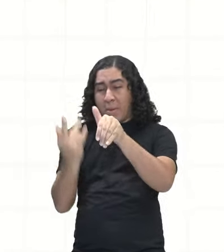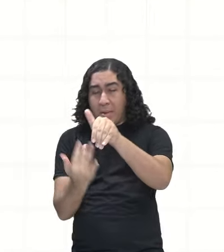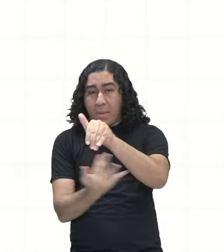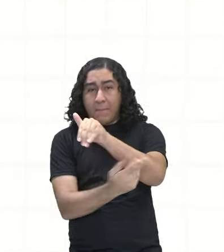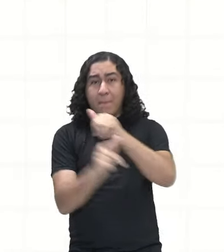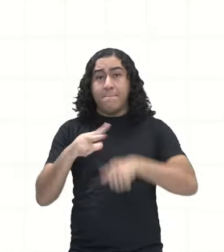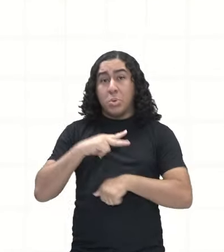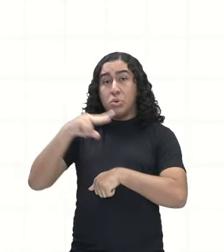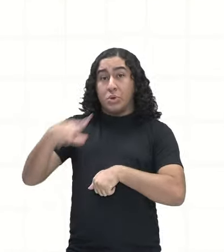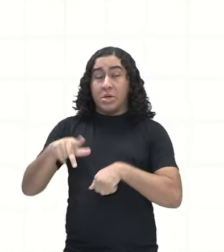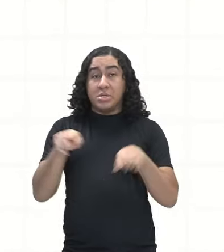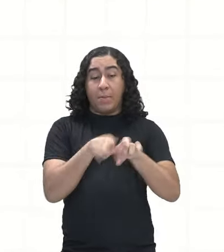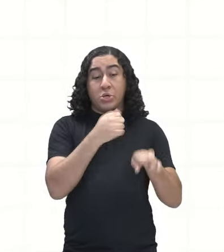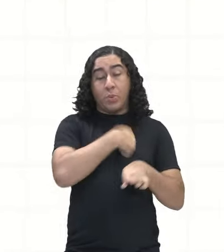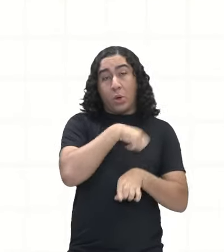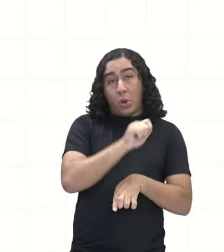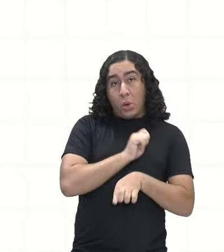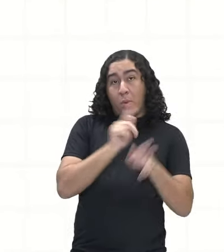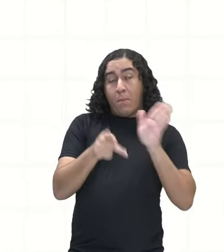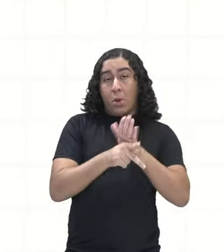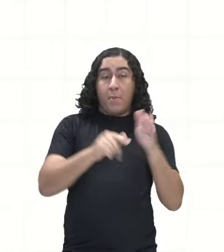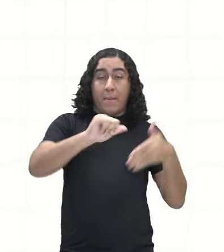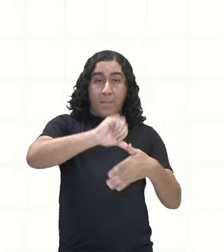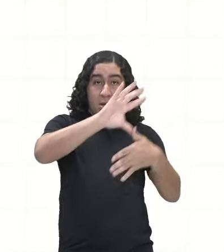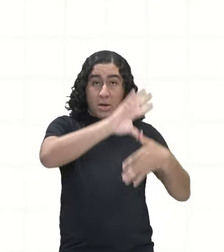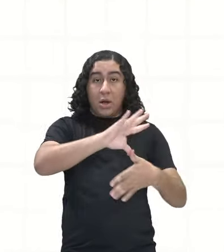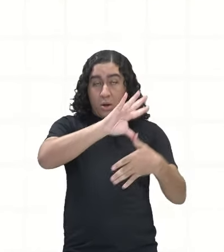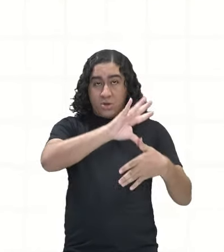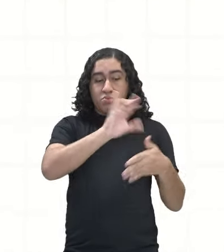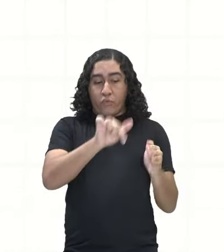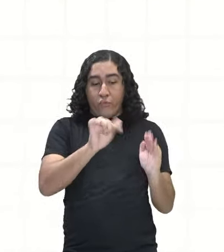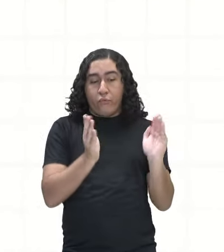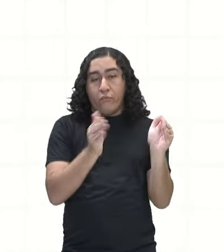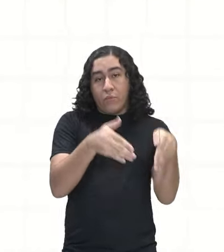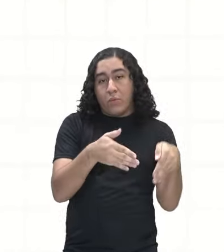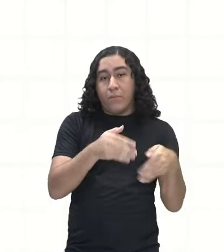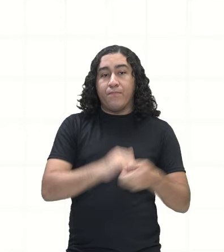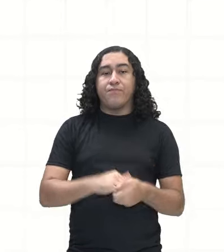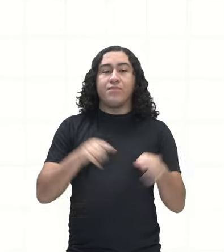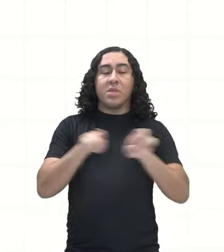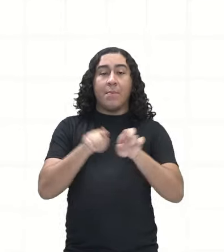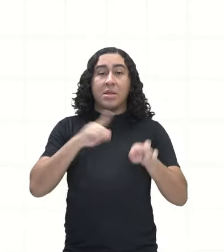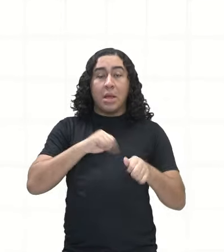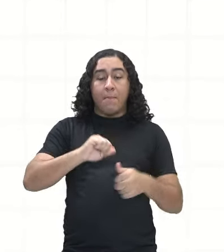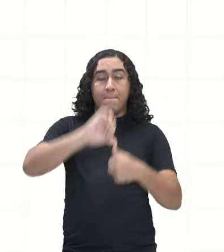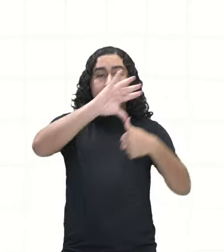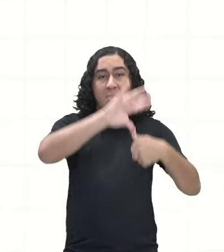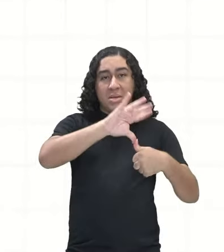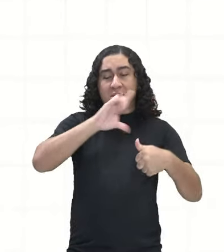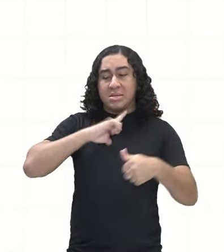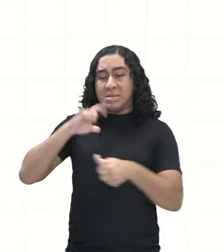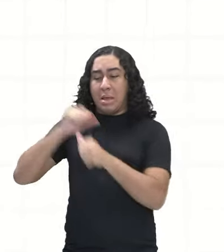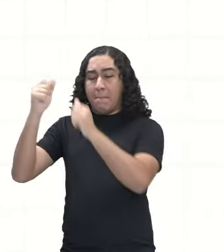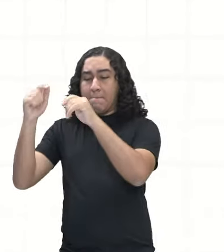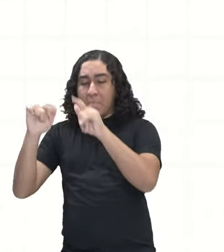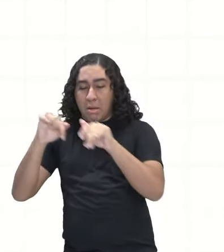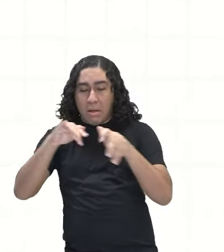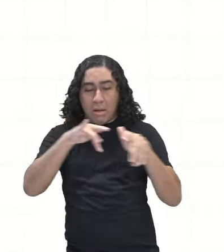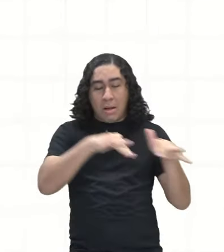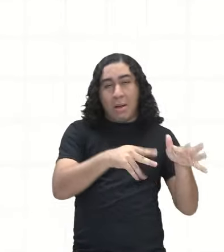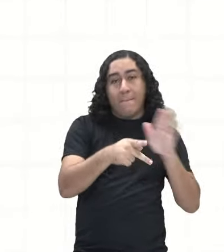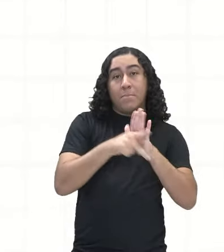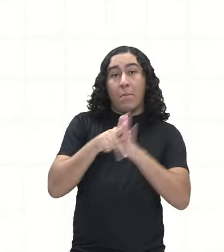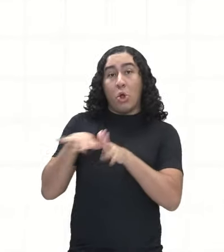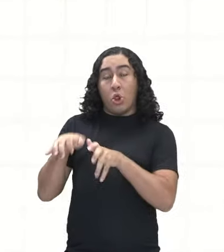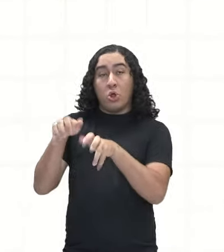Espanhola aqui no Novo Mundo no continente americano em especial Tá bom a América do Norte ela foi ocupada ali principalmente por colonos